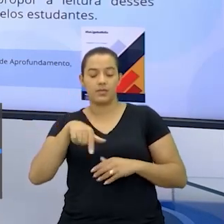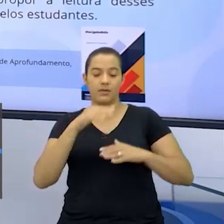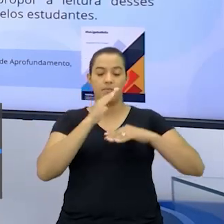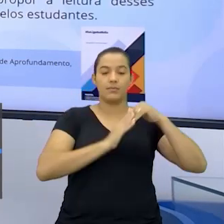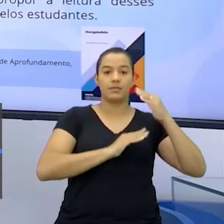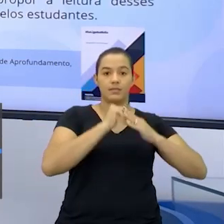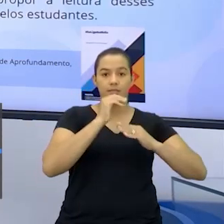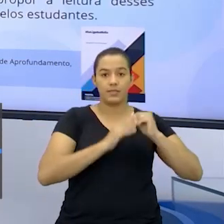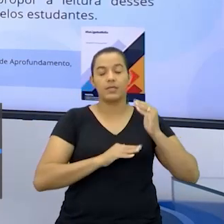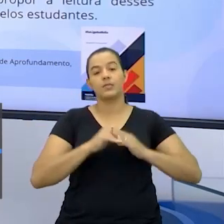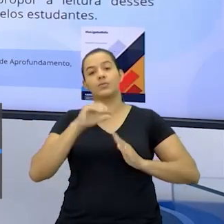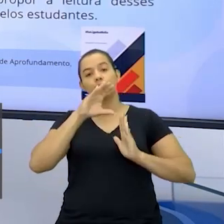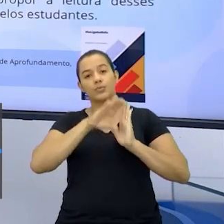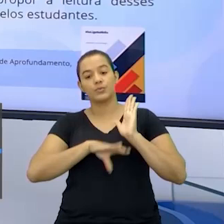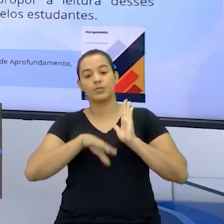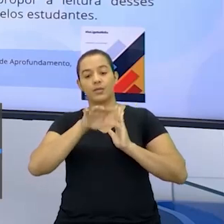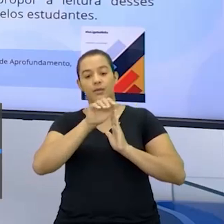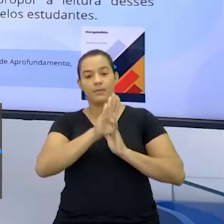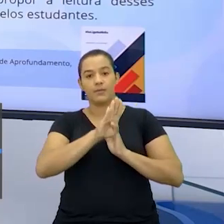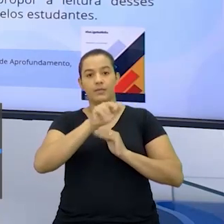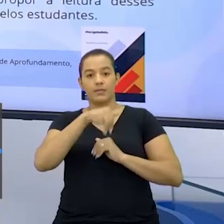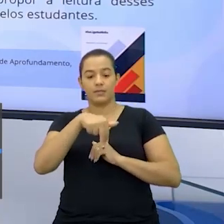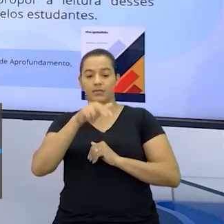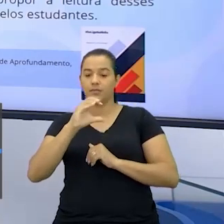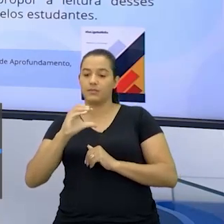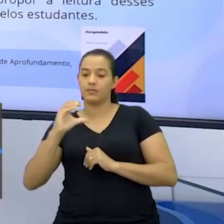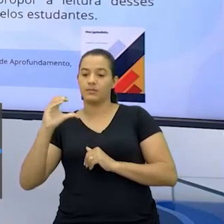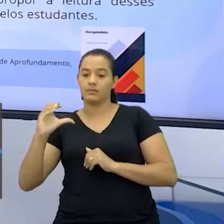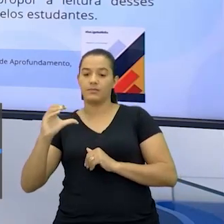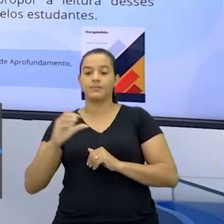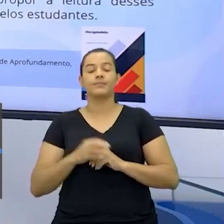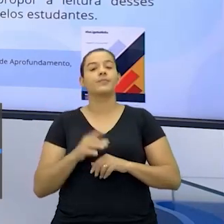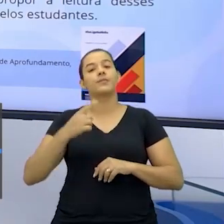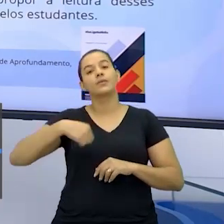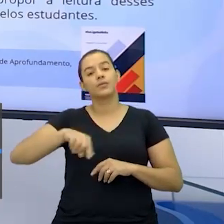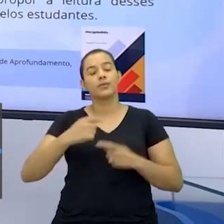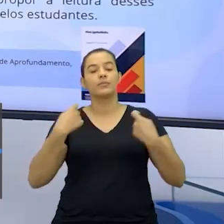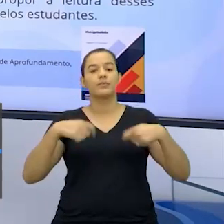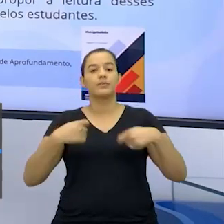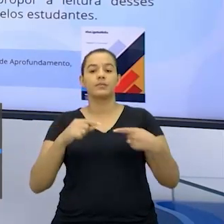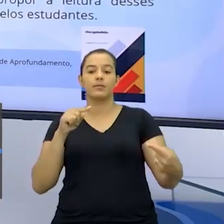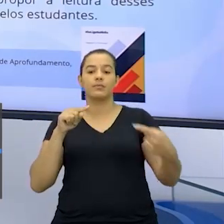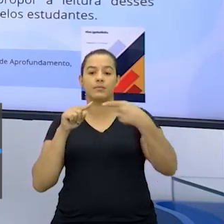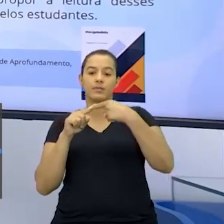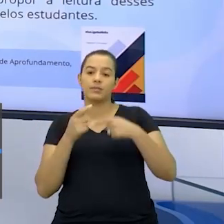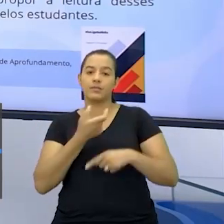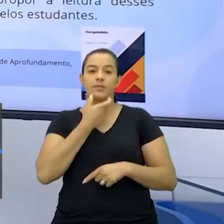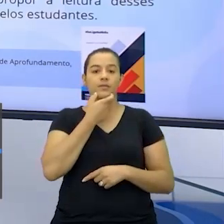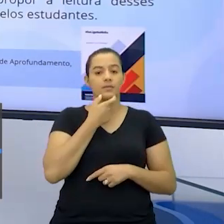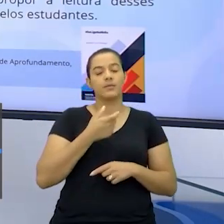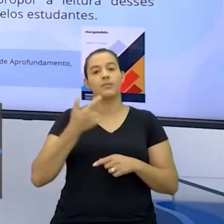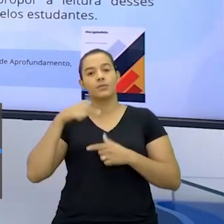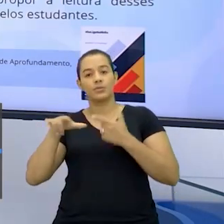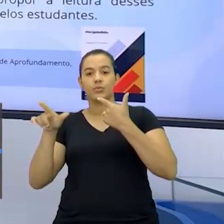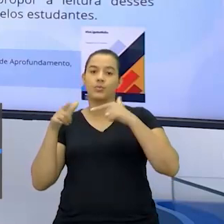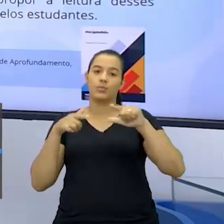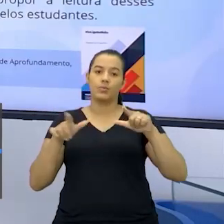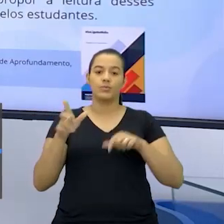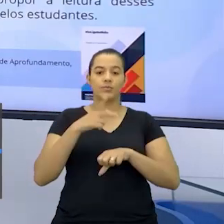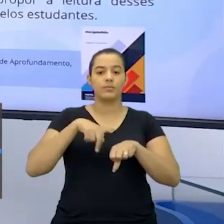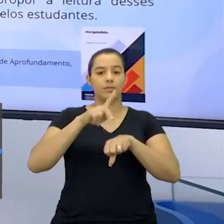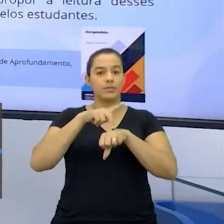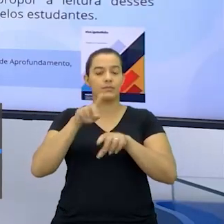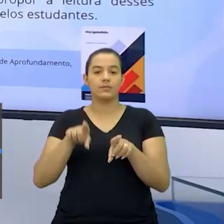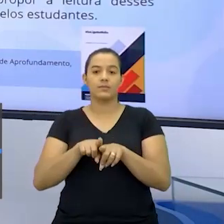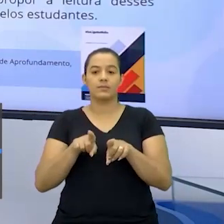do currículo, né, da BNCC, tratar da língua inglesa. Mas nada nos impede também de citar elementos de outros países.